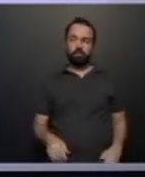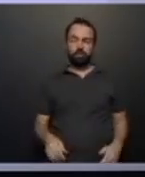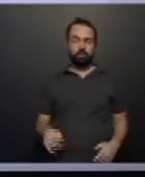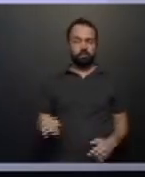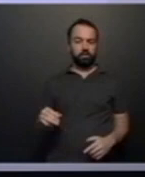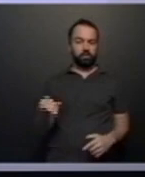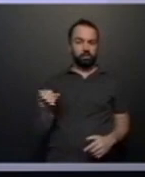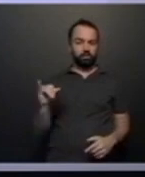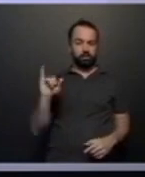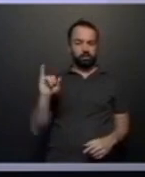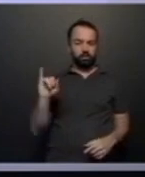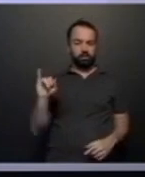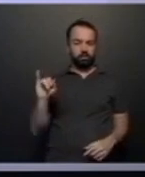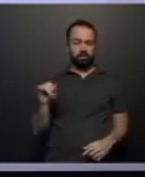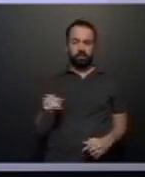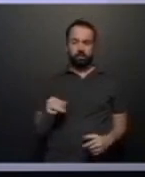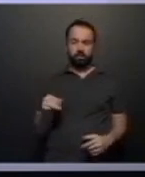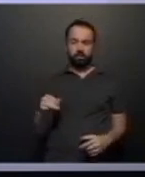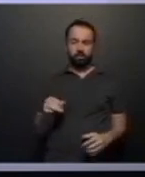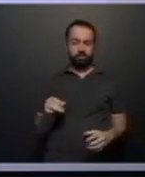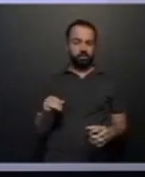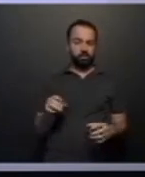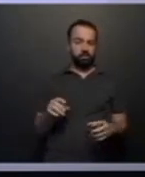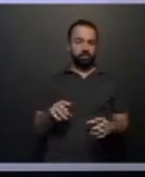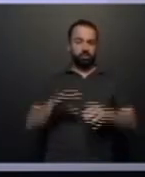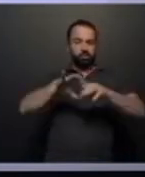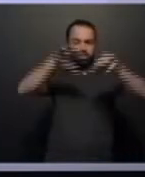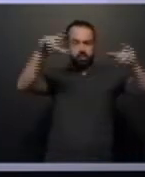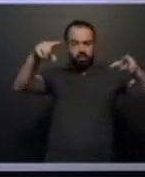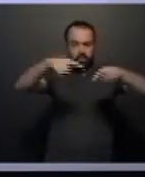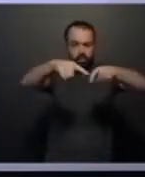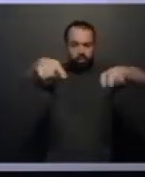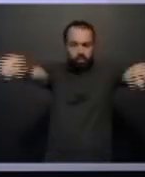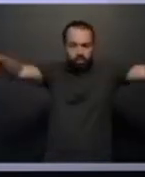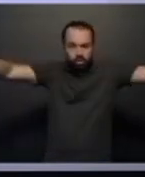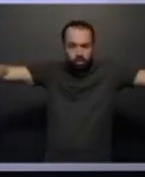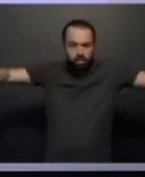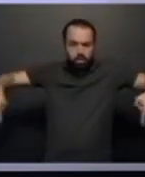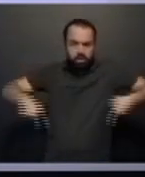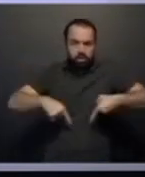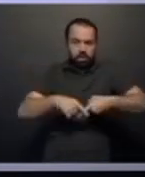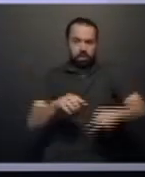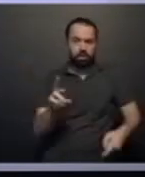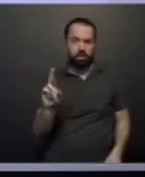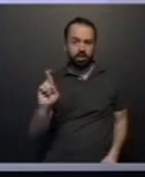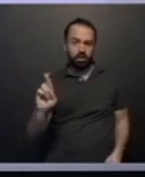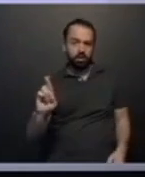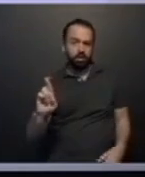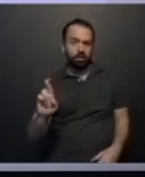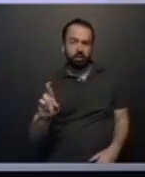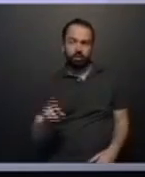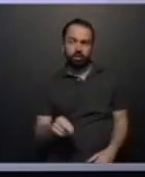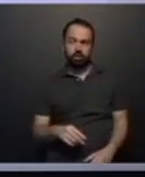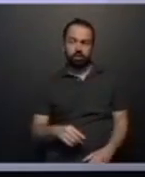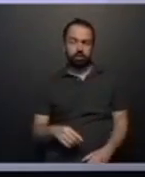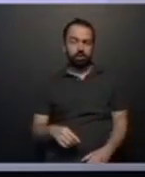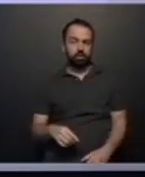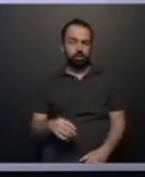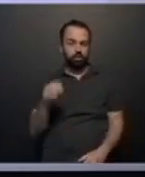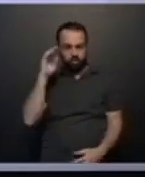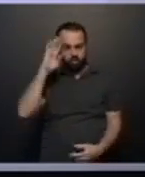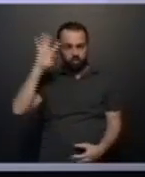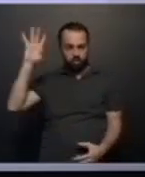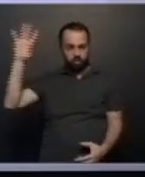Nós temos os números irracionais e aqui os números reais. Talvez poderíamos fazer até uma analogia aqui